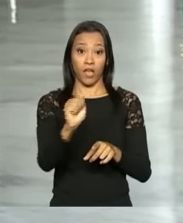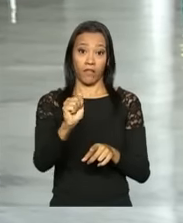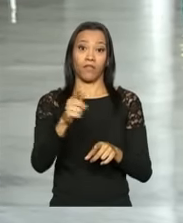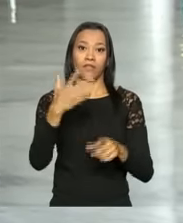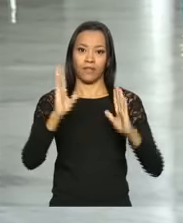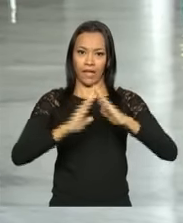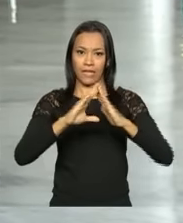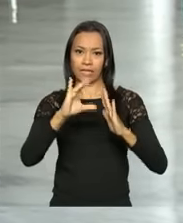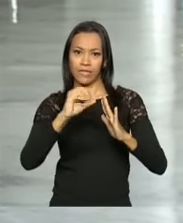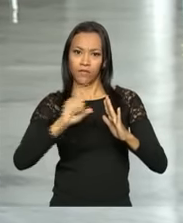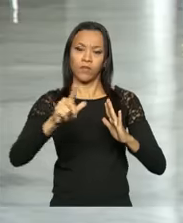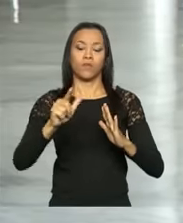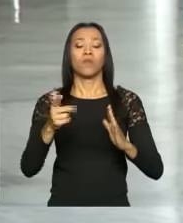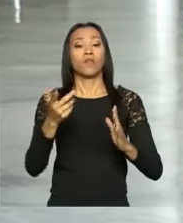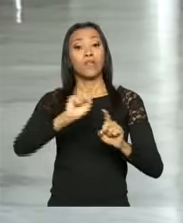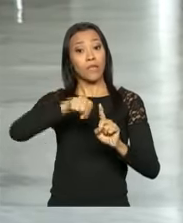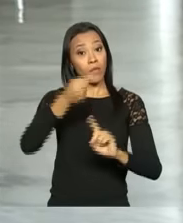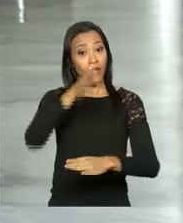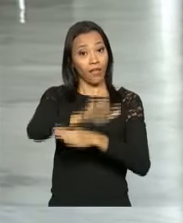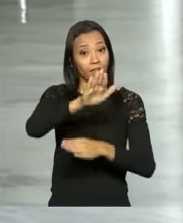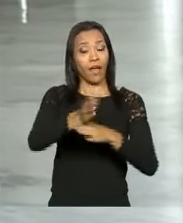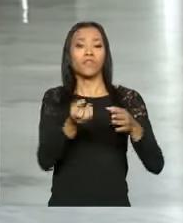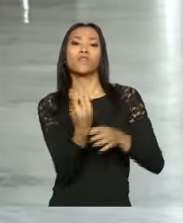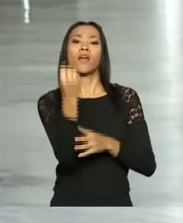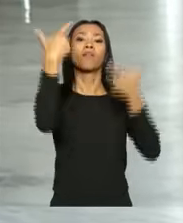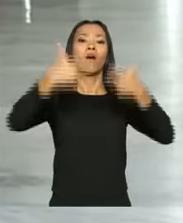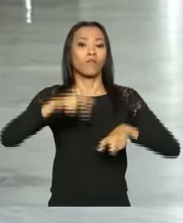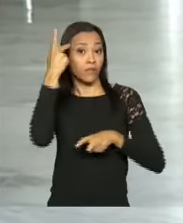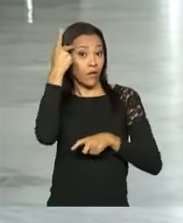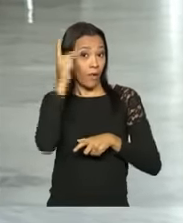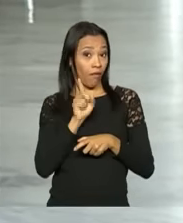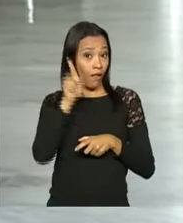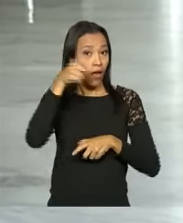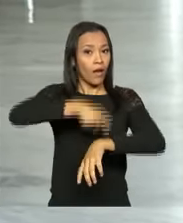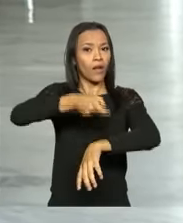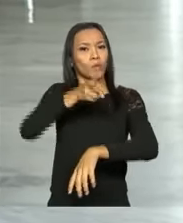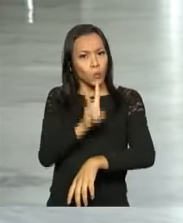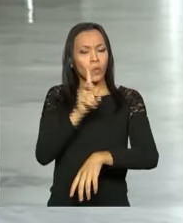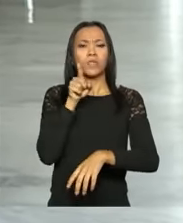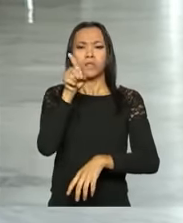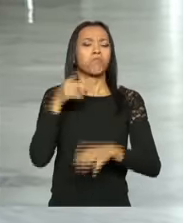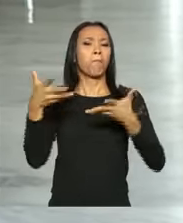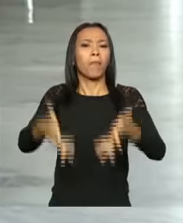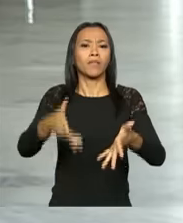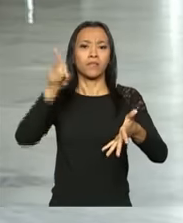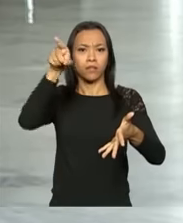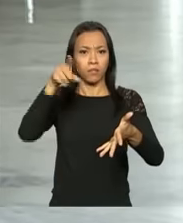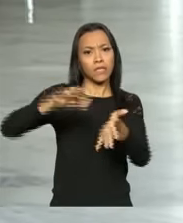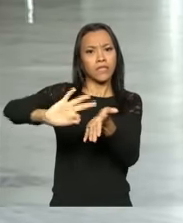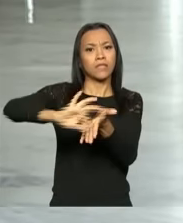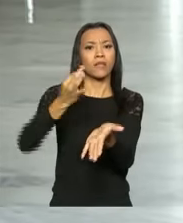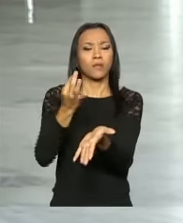Wagner no início da tarde de uma viaja para São Paulo na capital paulista às 2as da tarde a presidenta participa do ato de